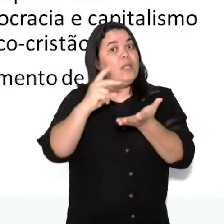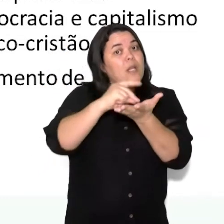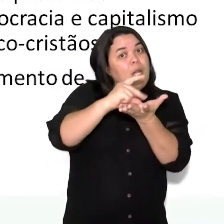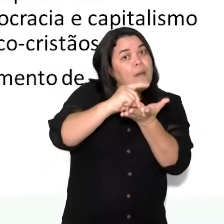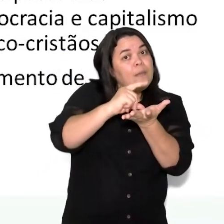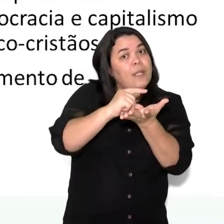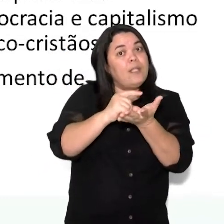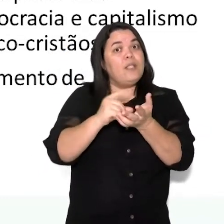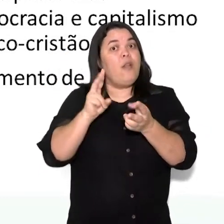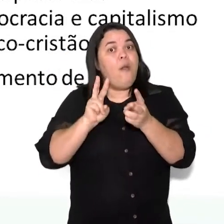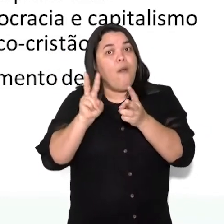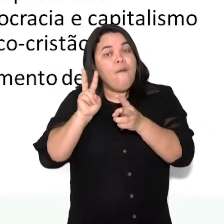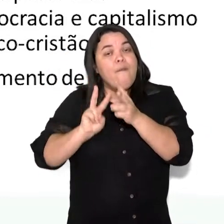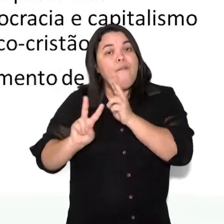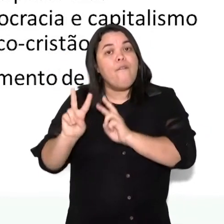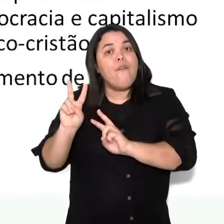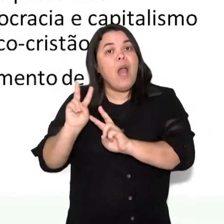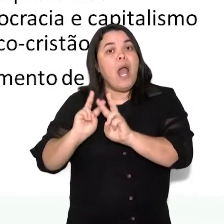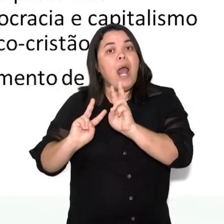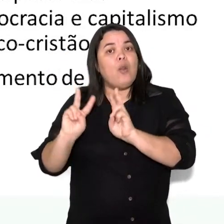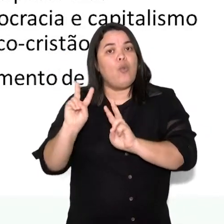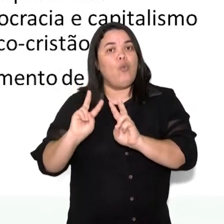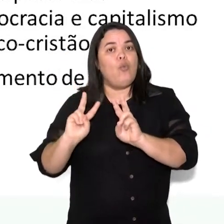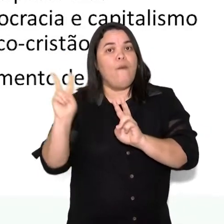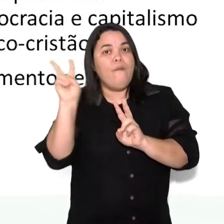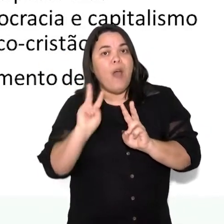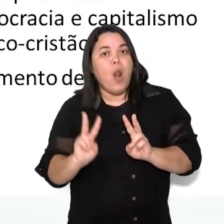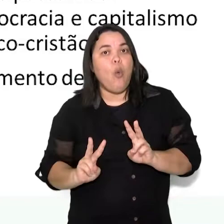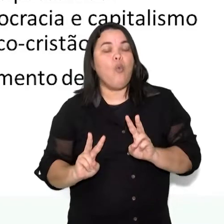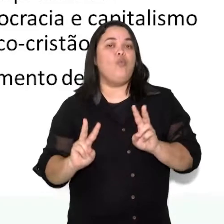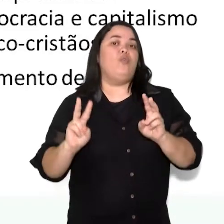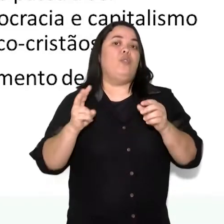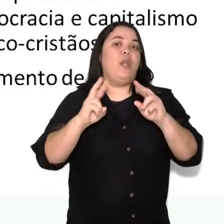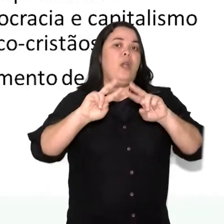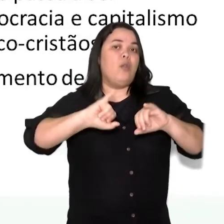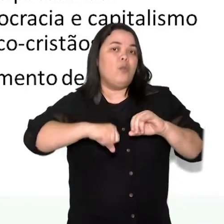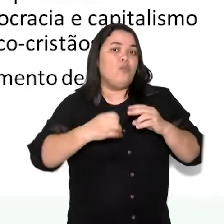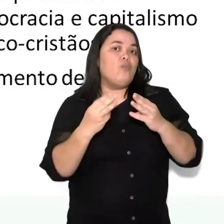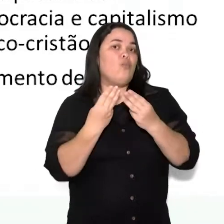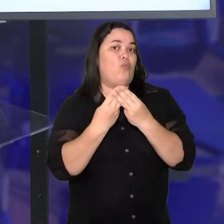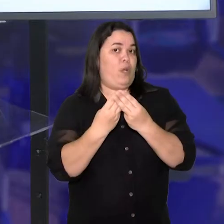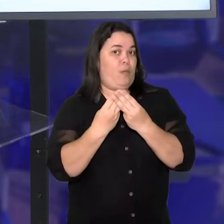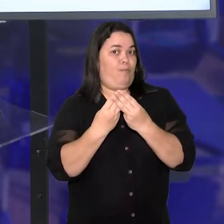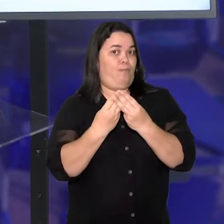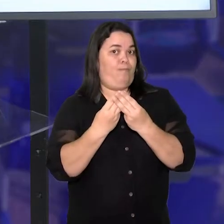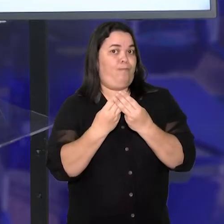valores judaico-cristãos, segundo o professor José Henrique Bortolucci, da FGV.